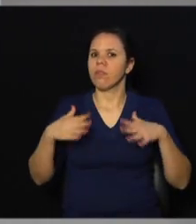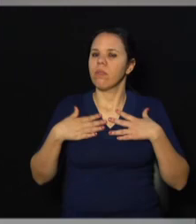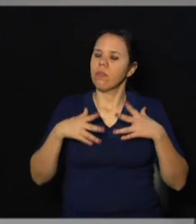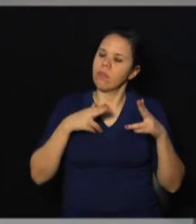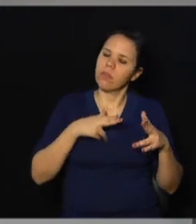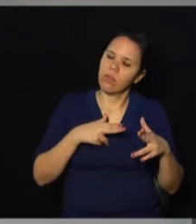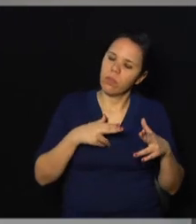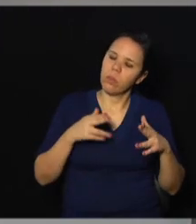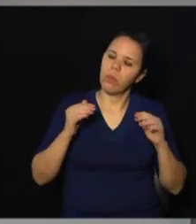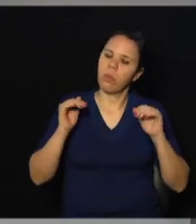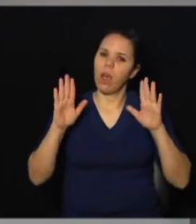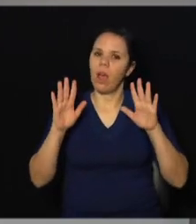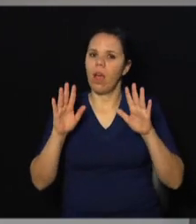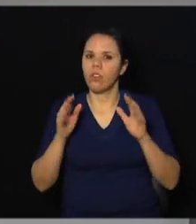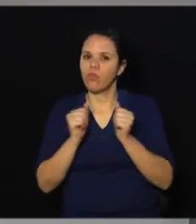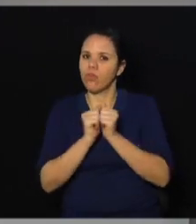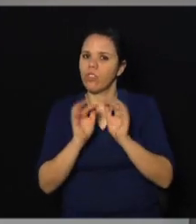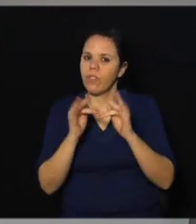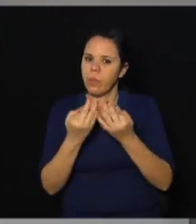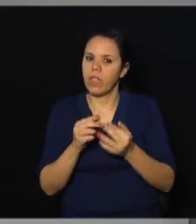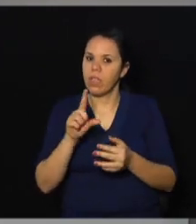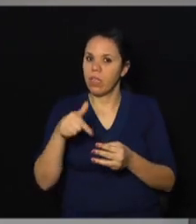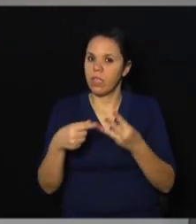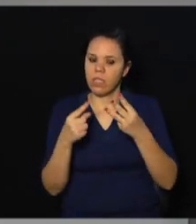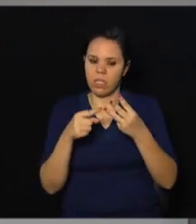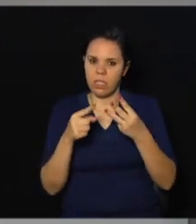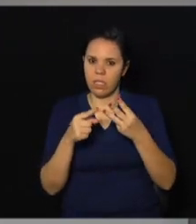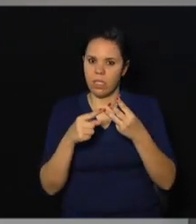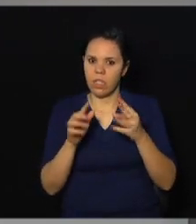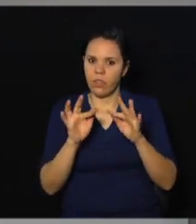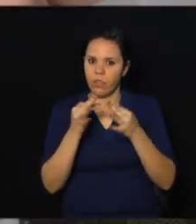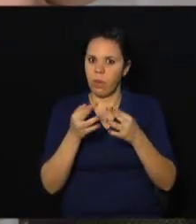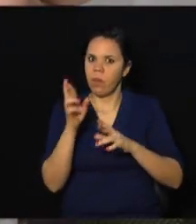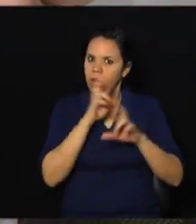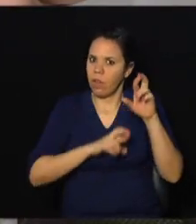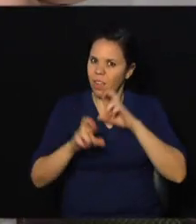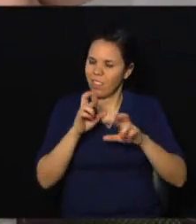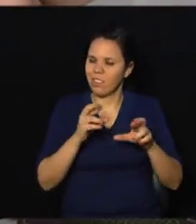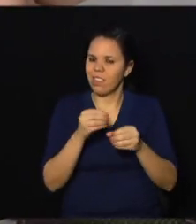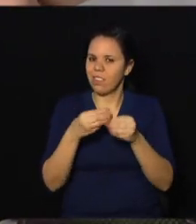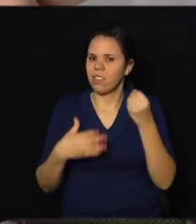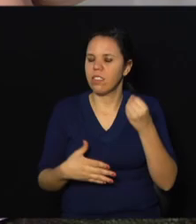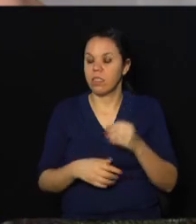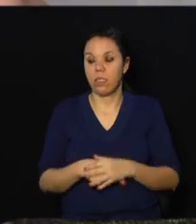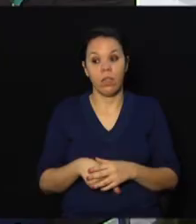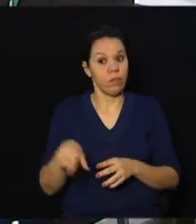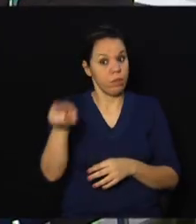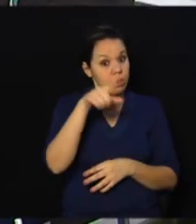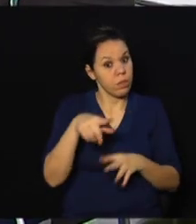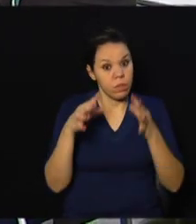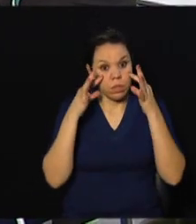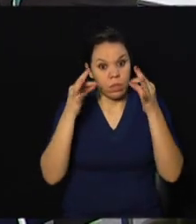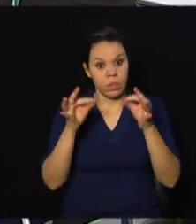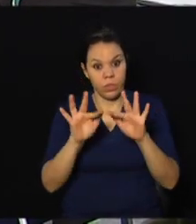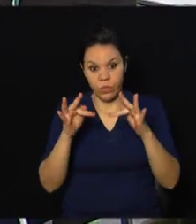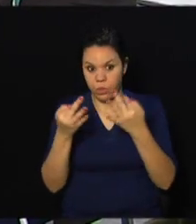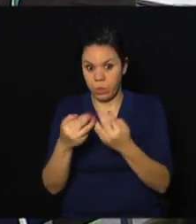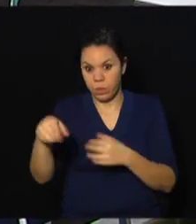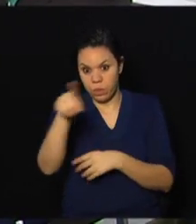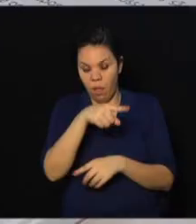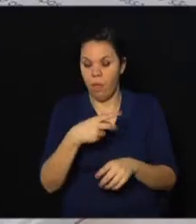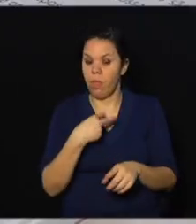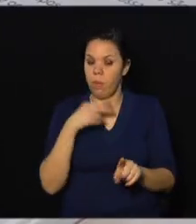pouco mais, ver a minha família. E na terceira semana é para eu fazer revisão. E atenção, pais, hein? Nada de